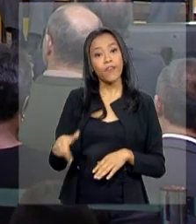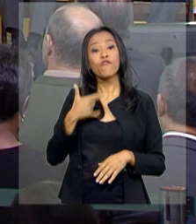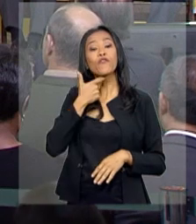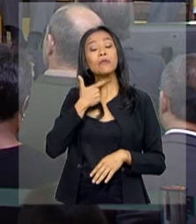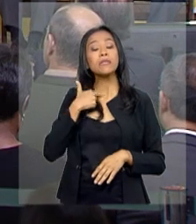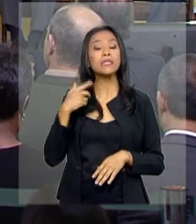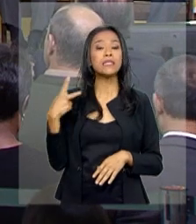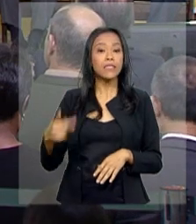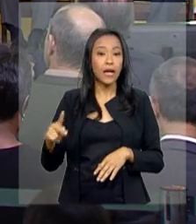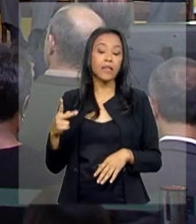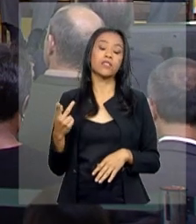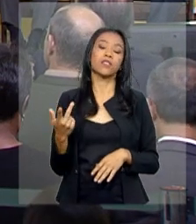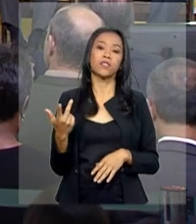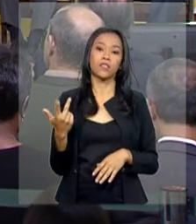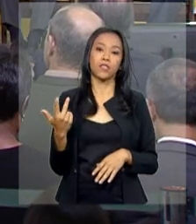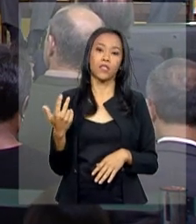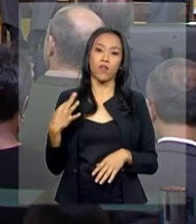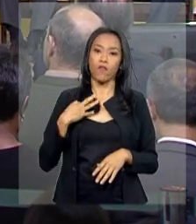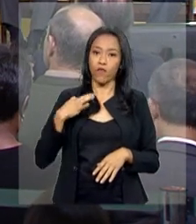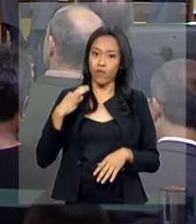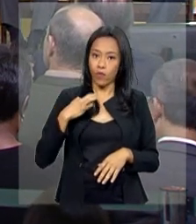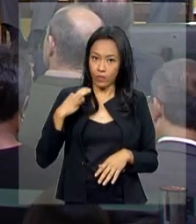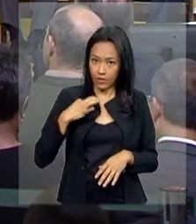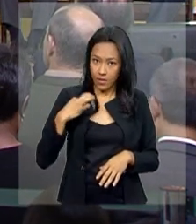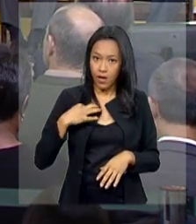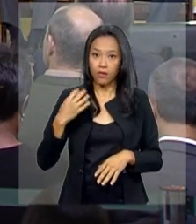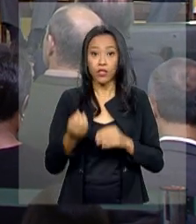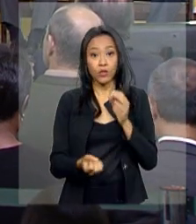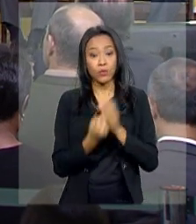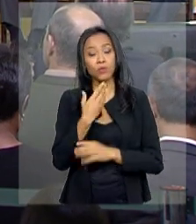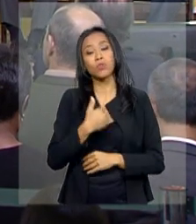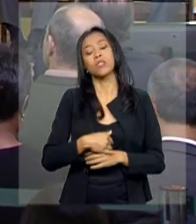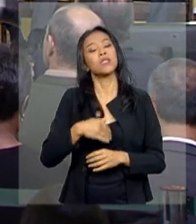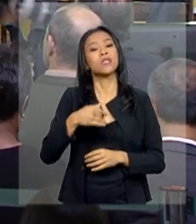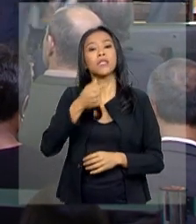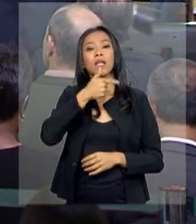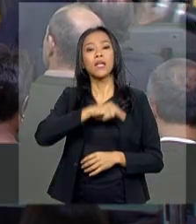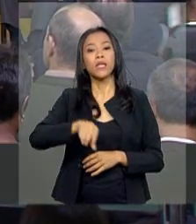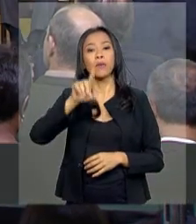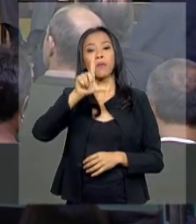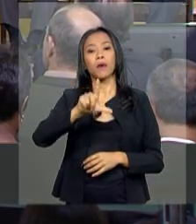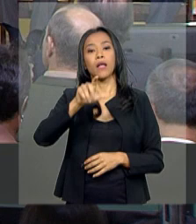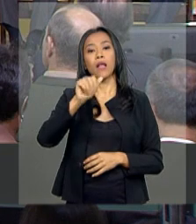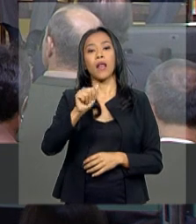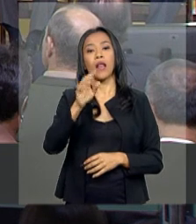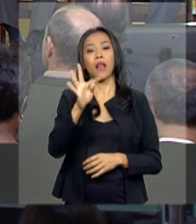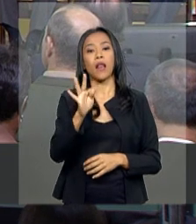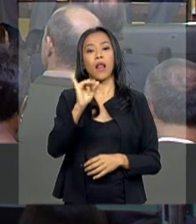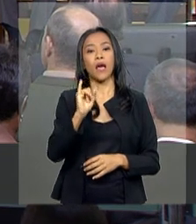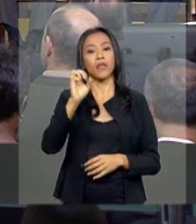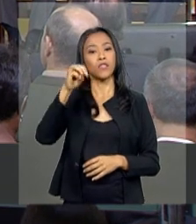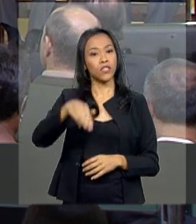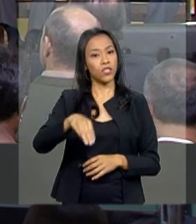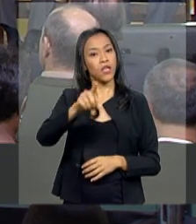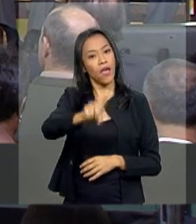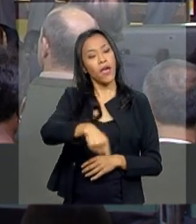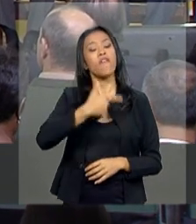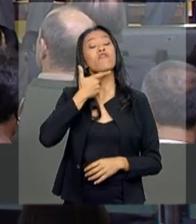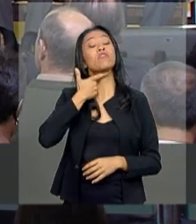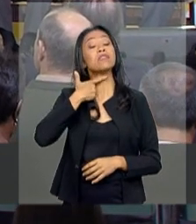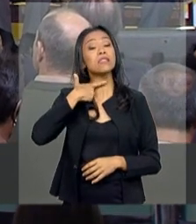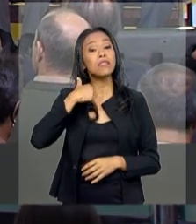voluntário se não me engano uma tala que deriva do latim ó é o que vem da vontade portanto nem devolutas